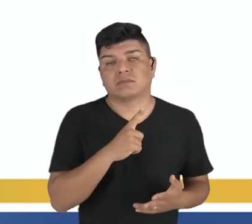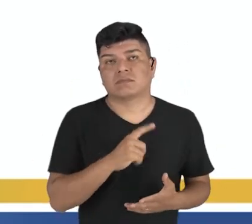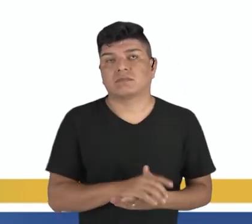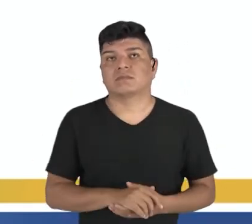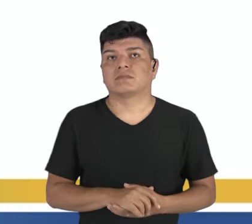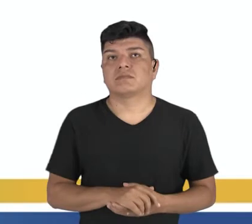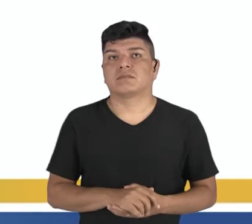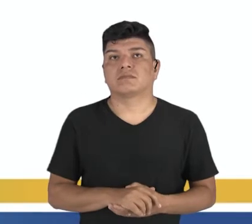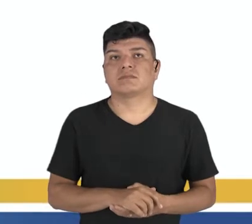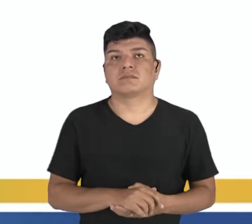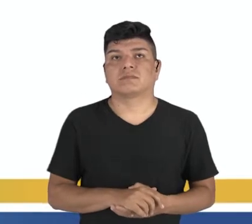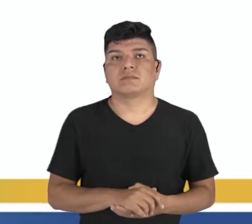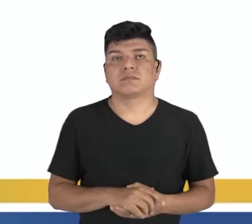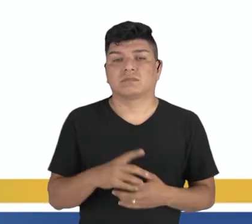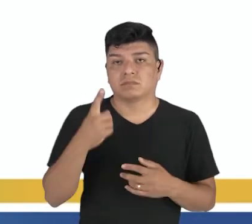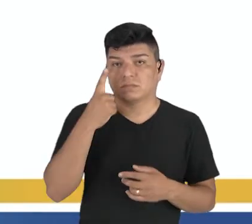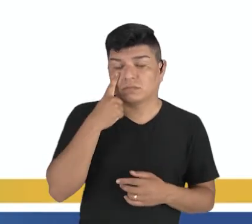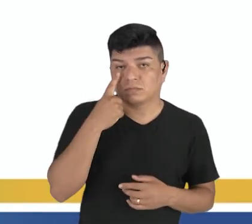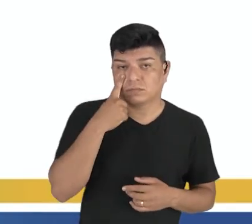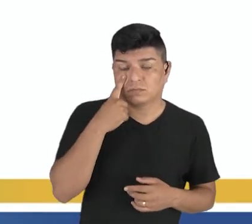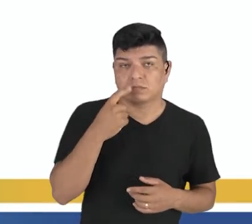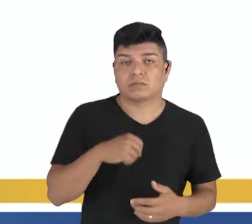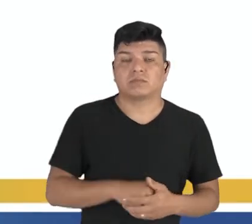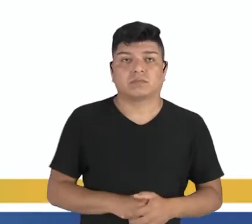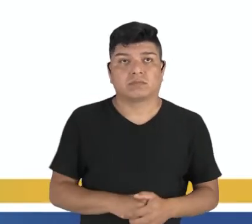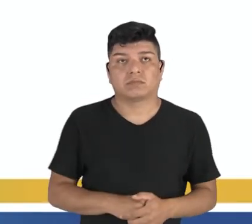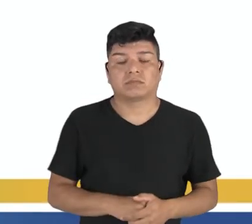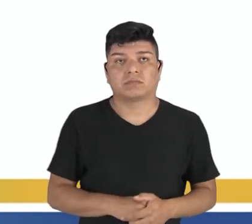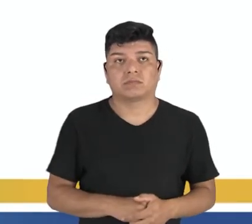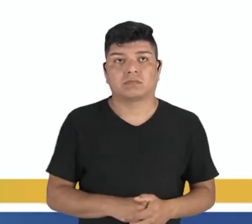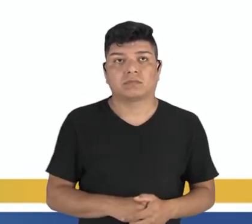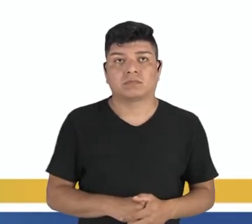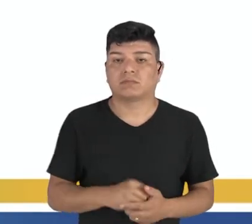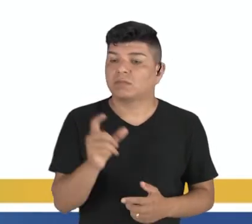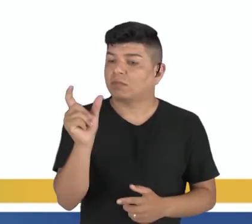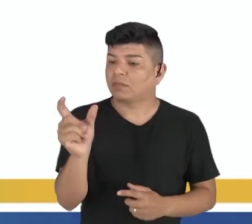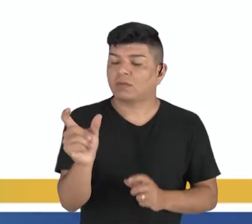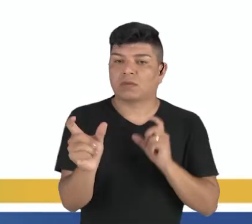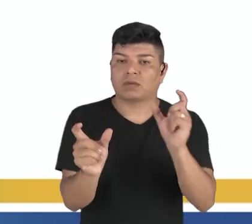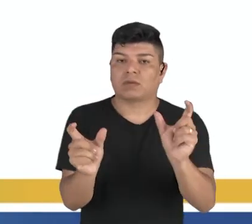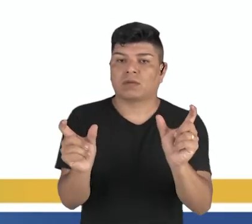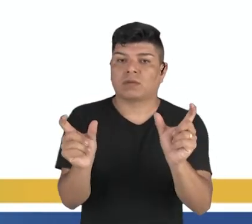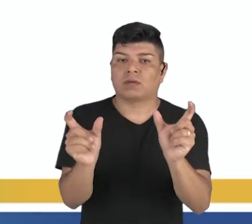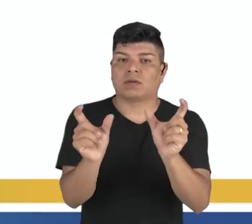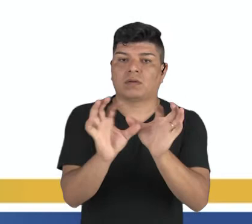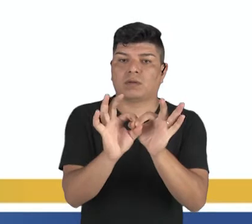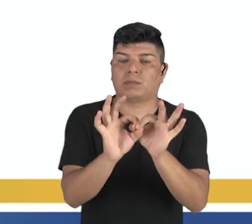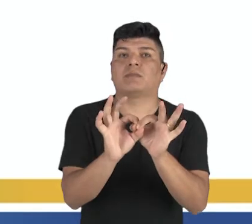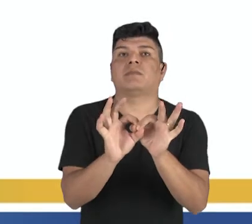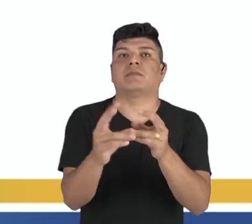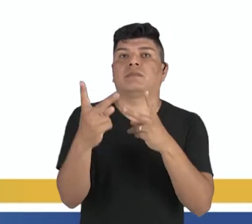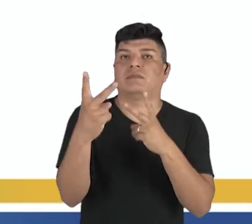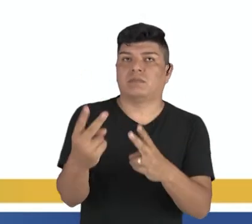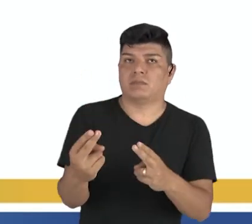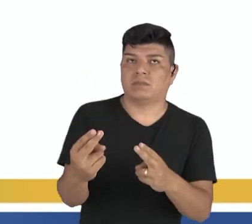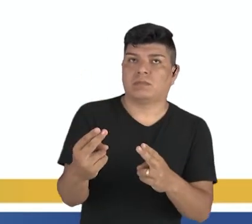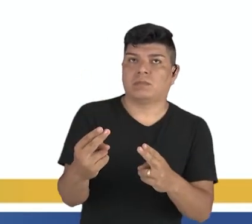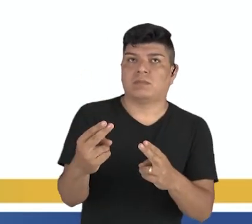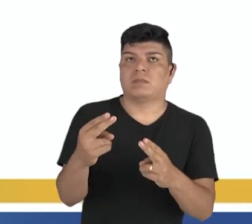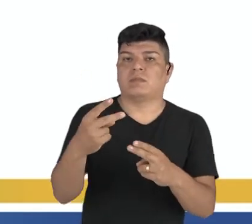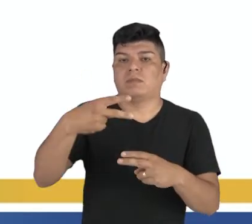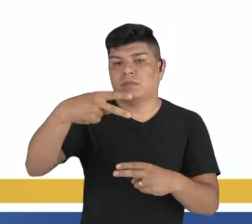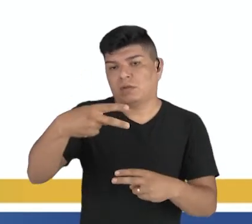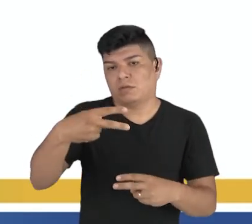aí que observar essas palavras de ligação. Igual,